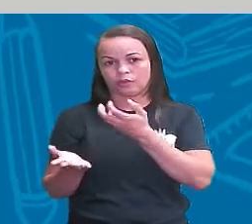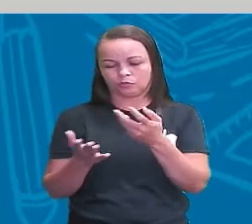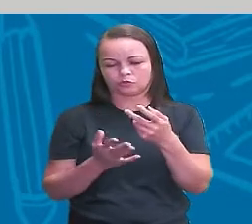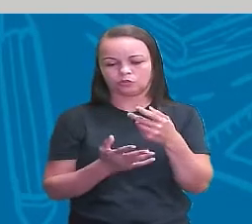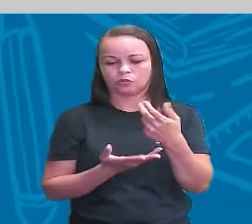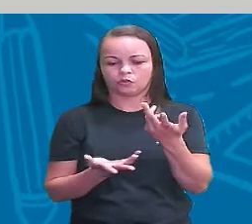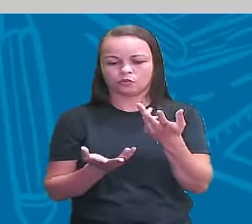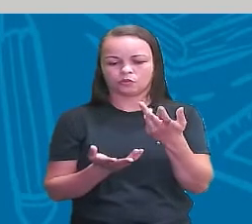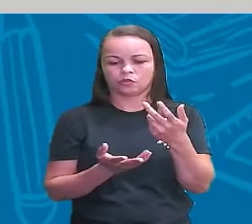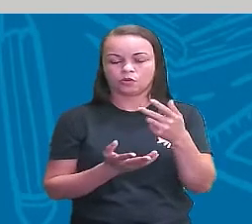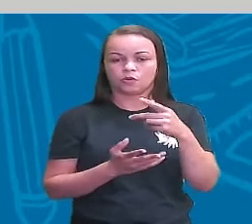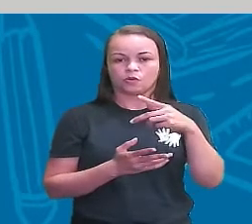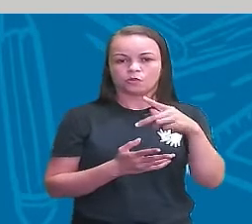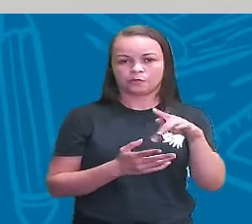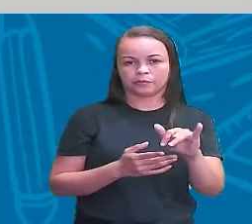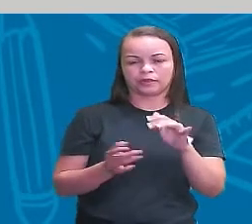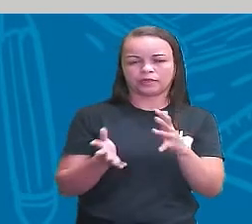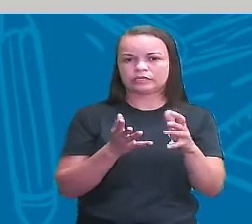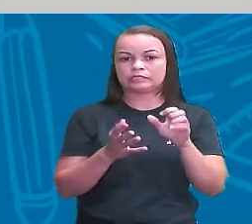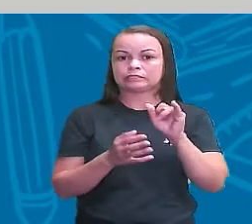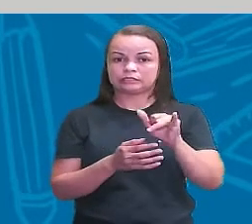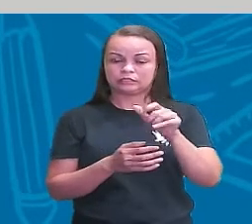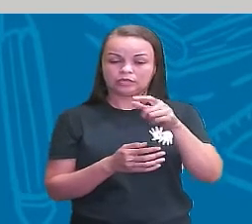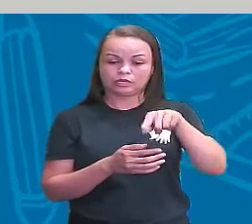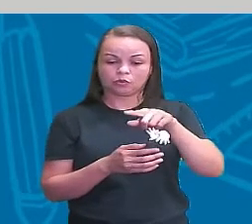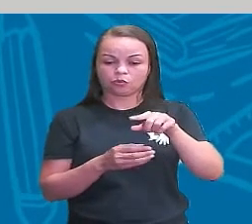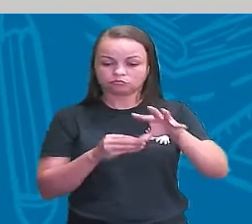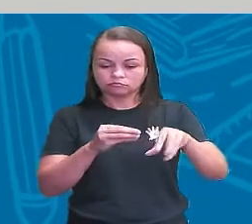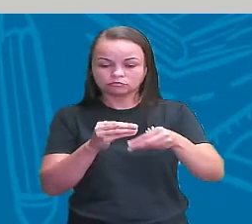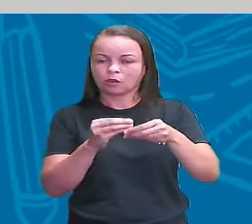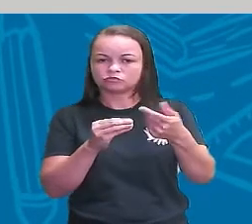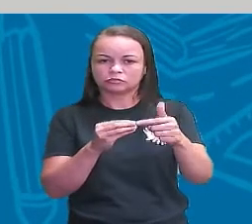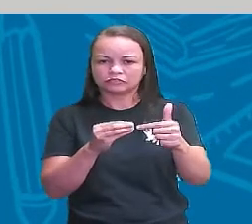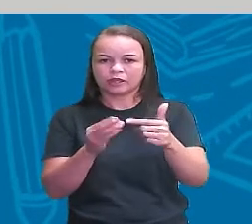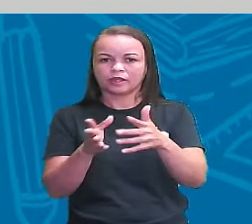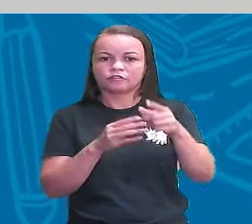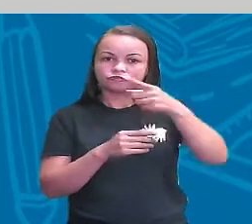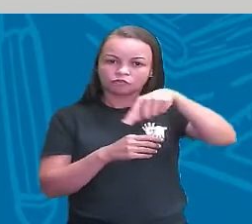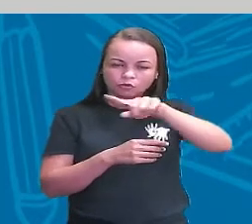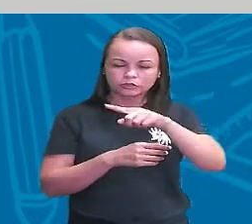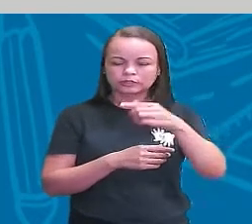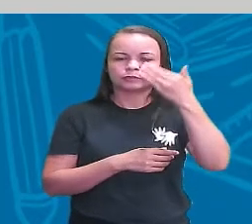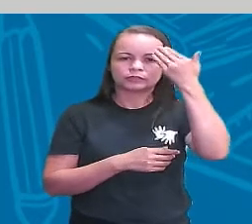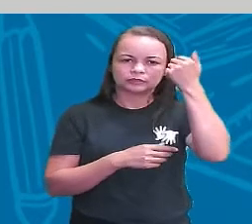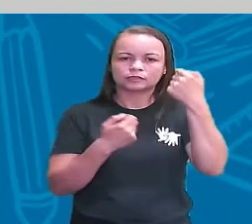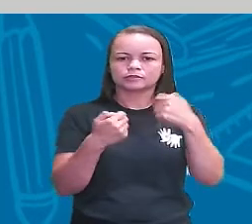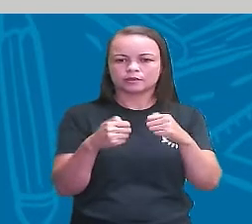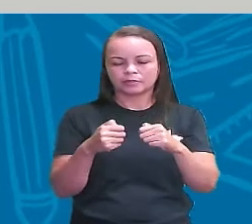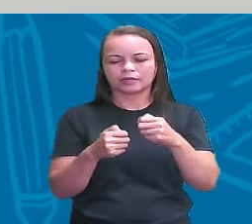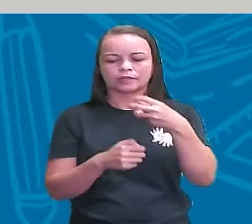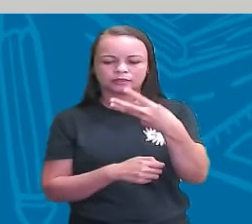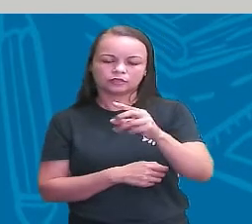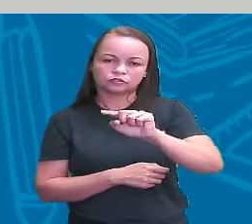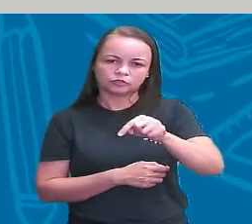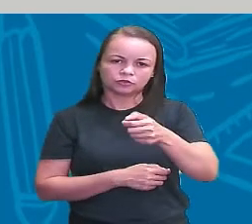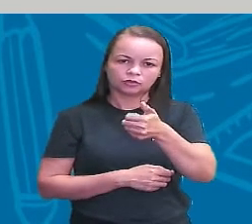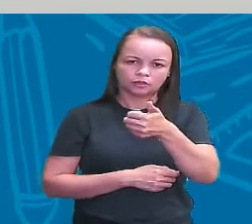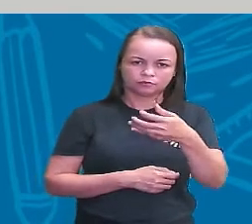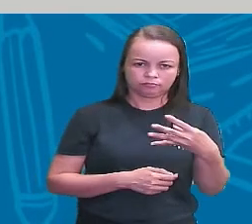o valor do π. Se ele não colocar, você que tem que saber que o valor do π é igual a 3,14,